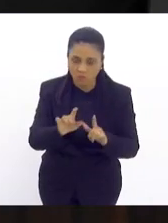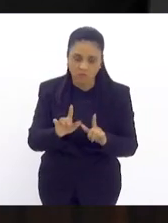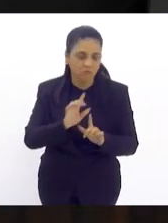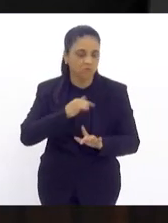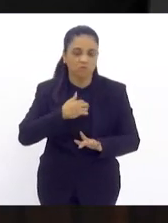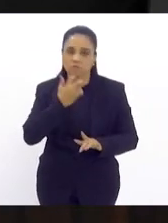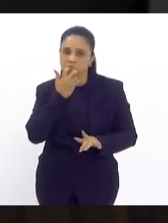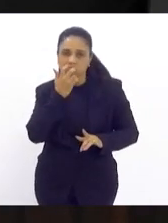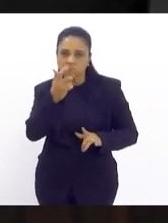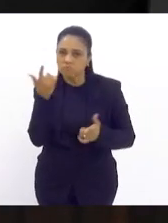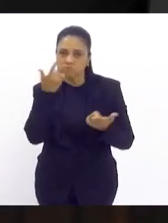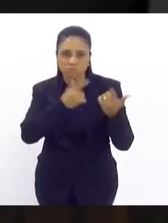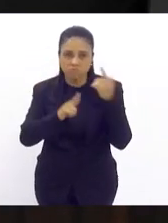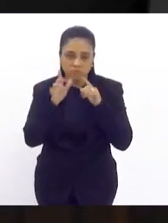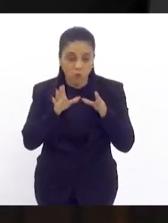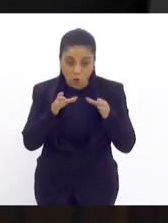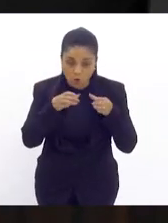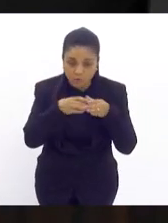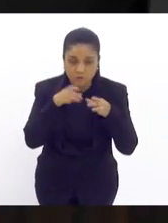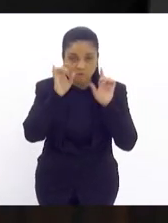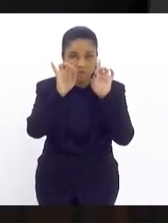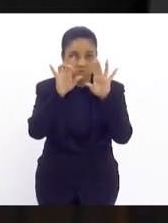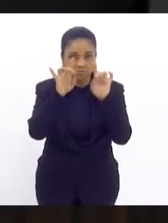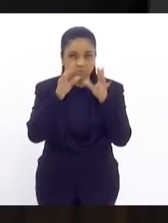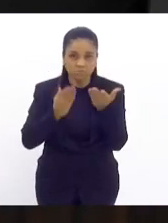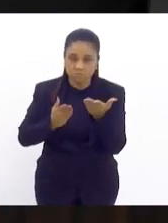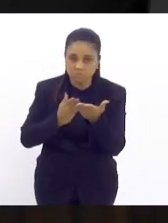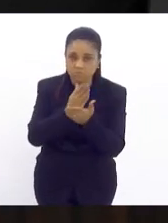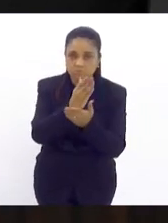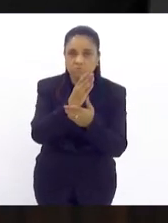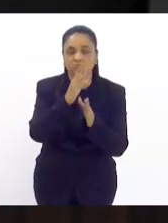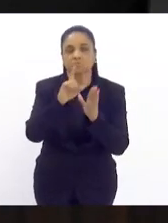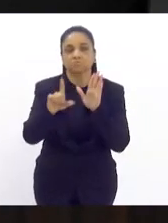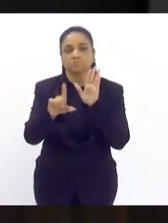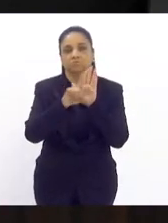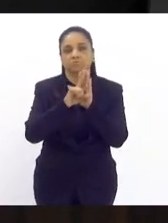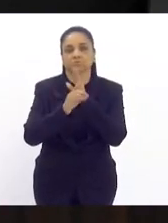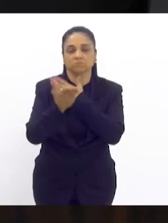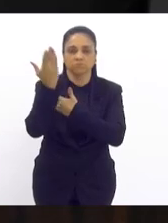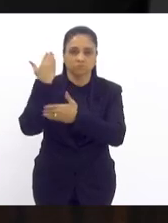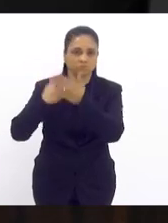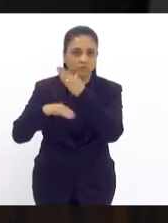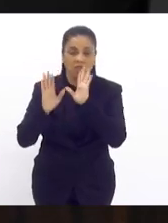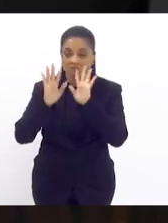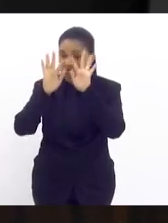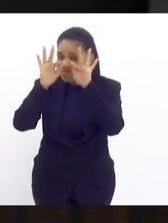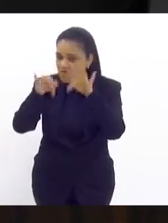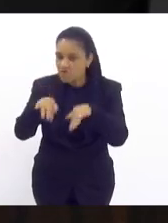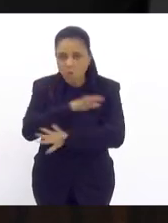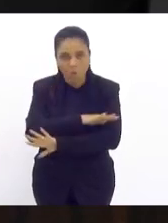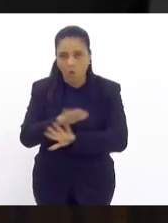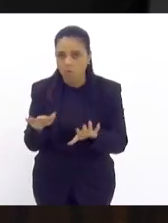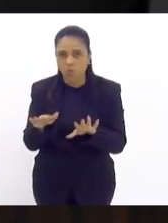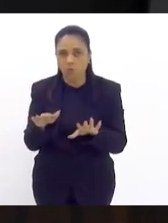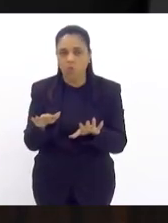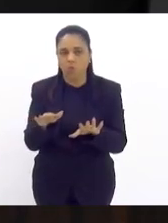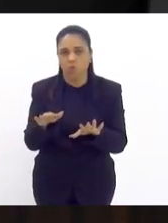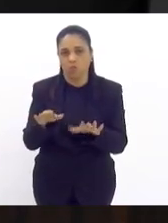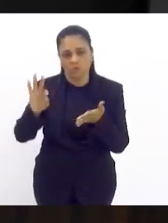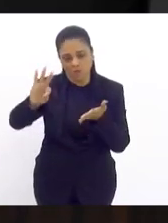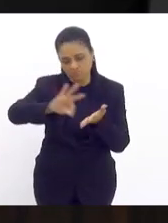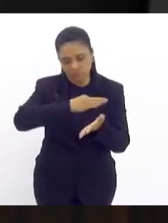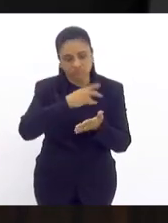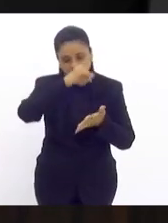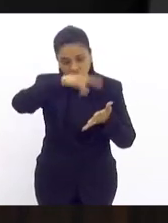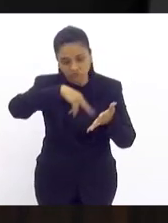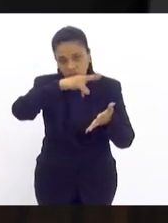leva por Missão Especial aprovada em legislatura anterior acabou a legislador tá encerrado tá escrito aqui sou eu que tô